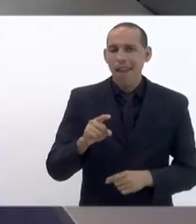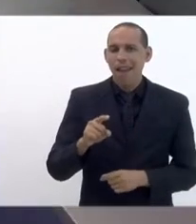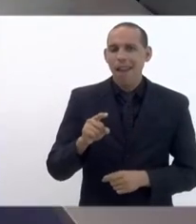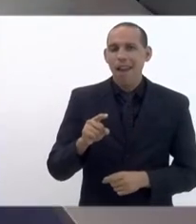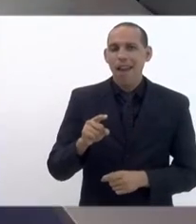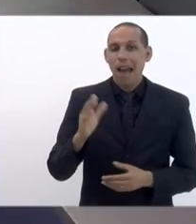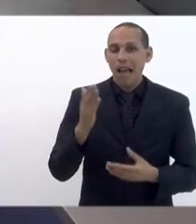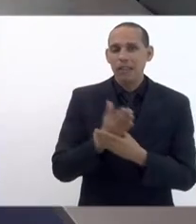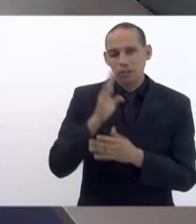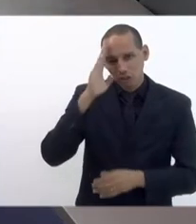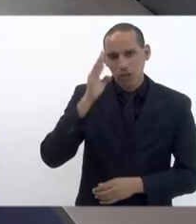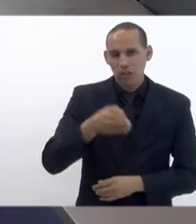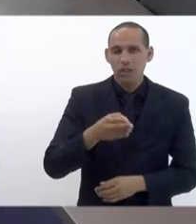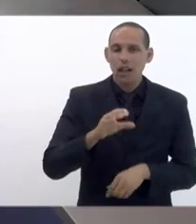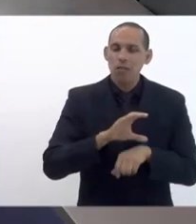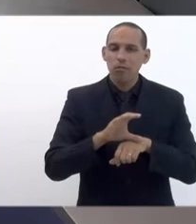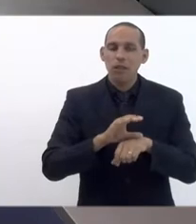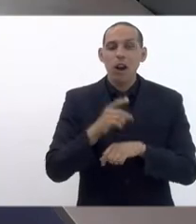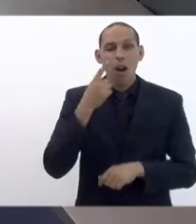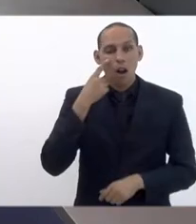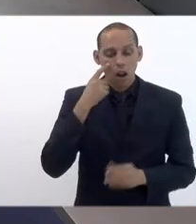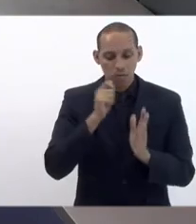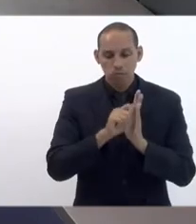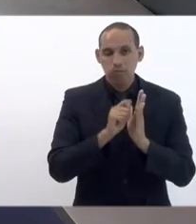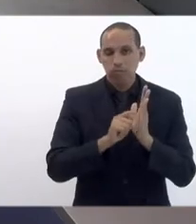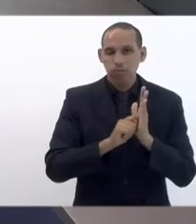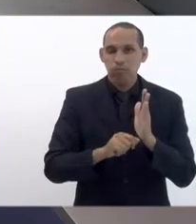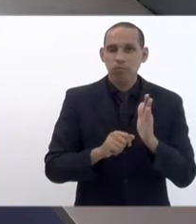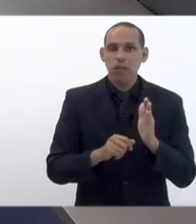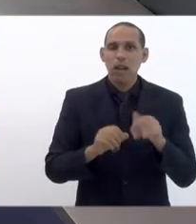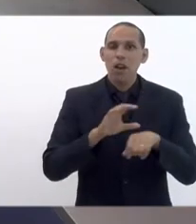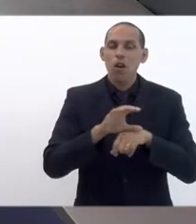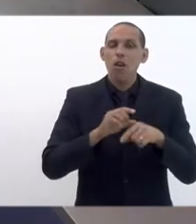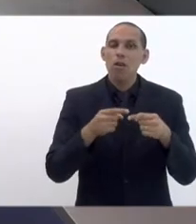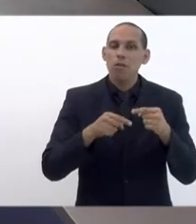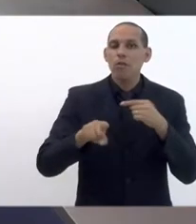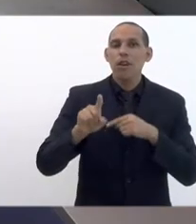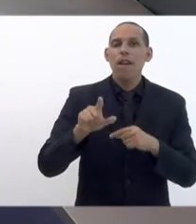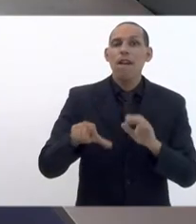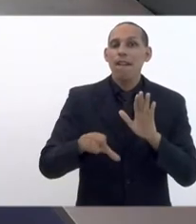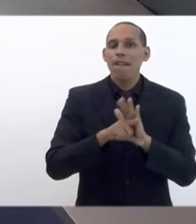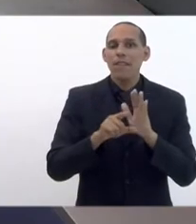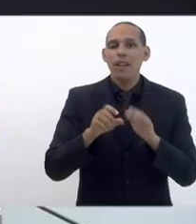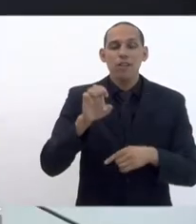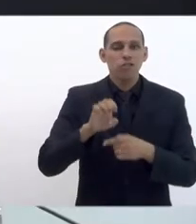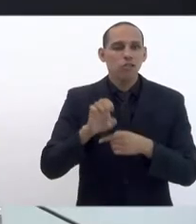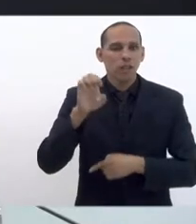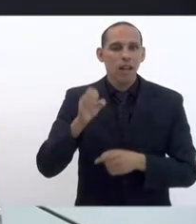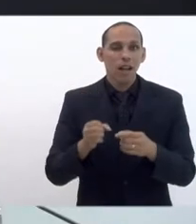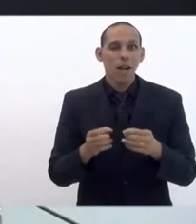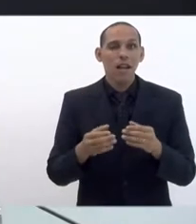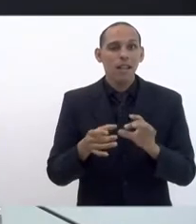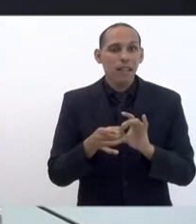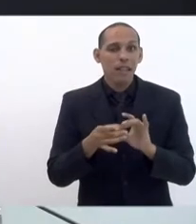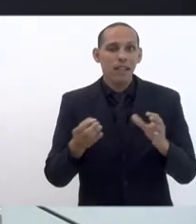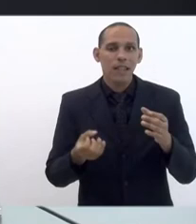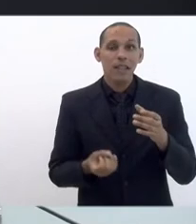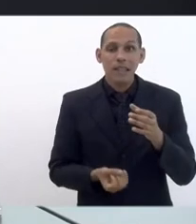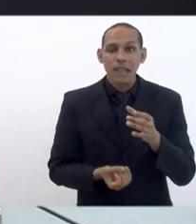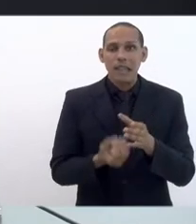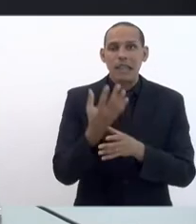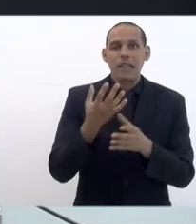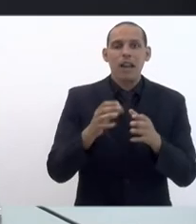Está escrito aqui, ó. É inconstitucional lei estadual que permita a criação, incorporação, fusão